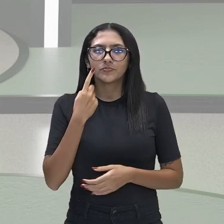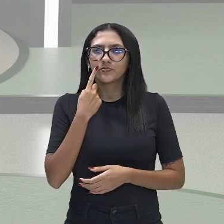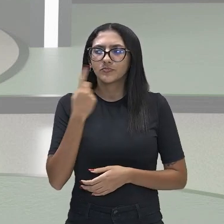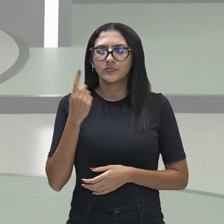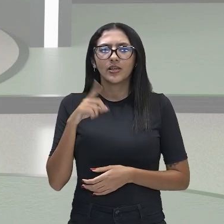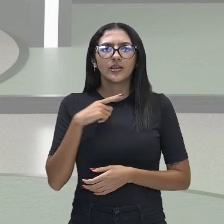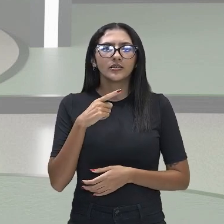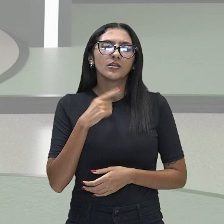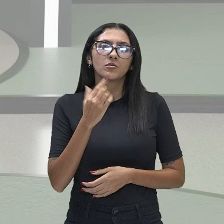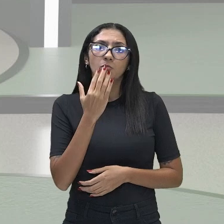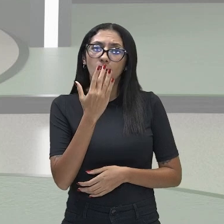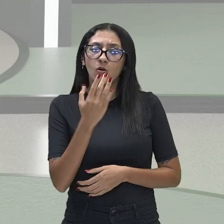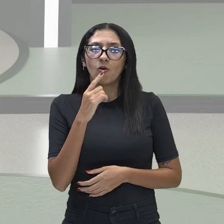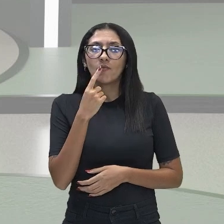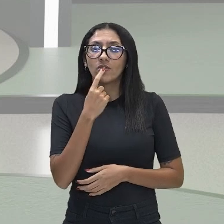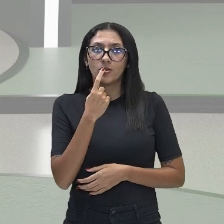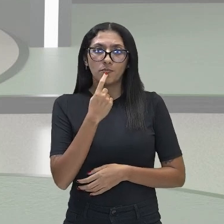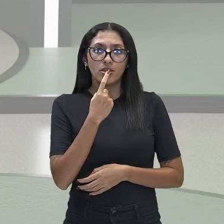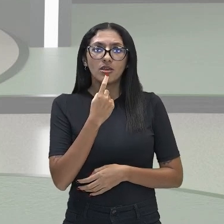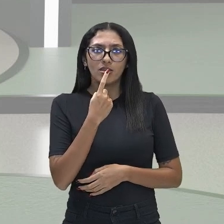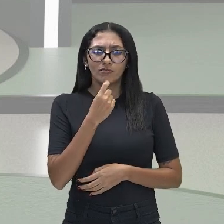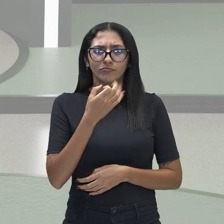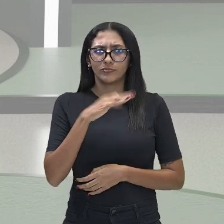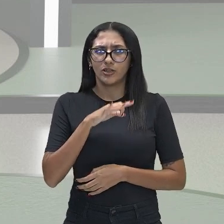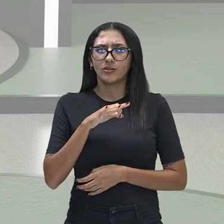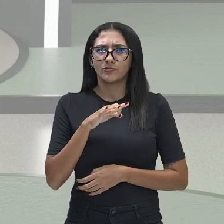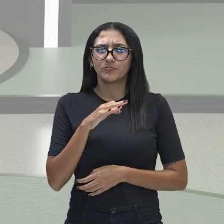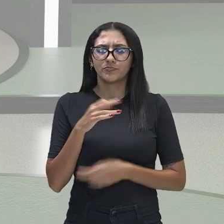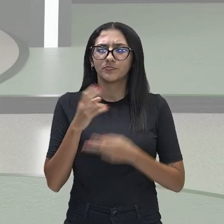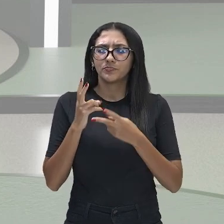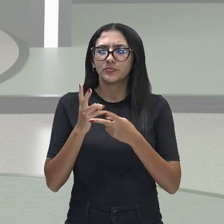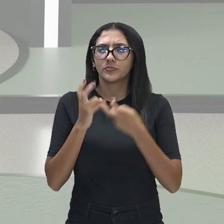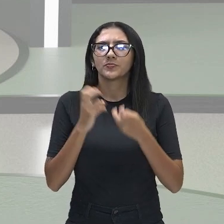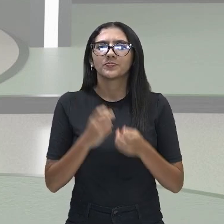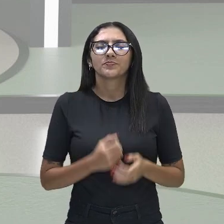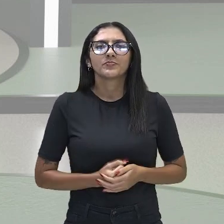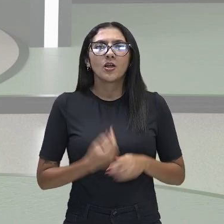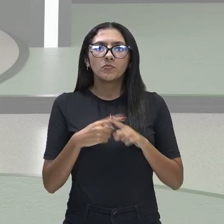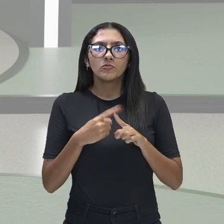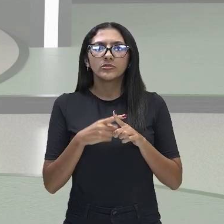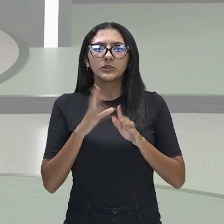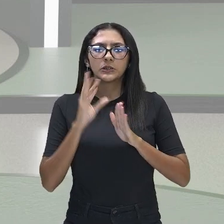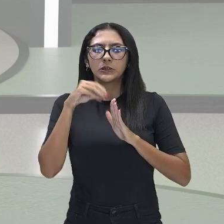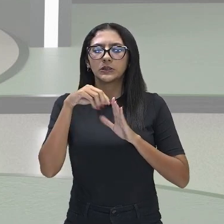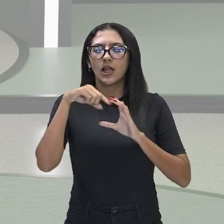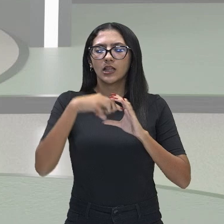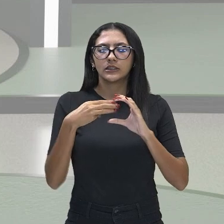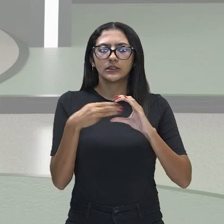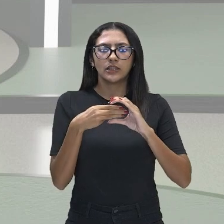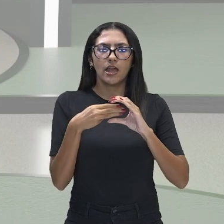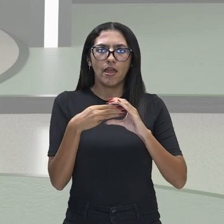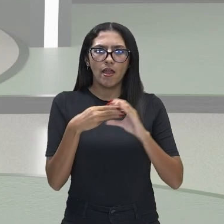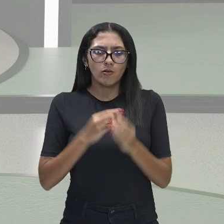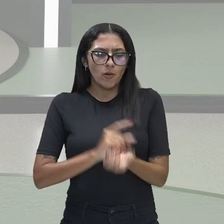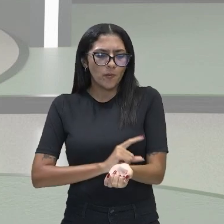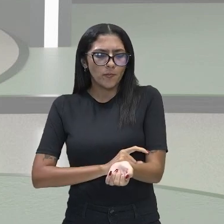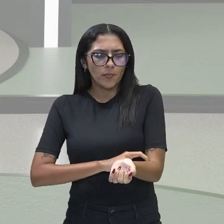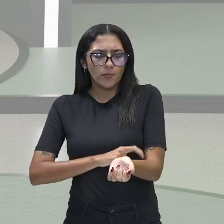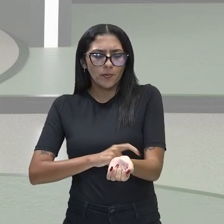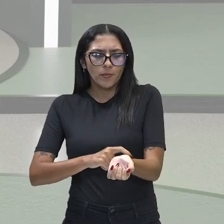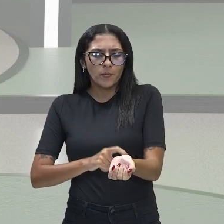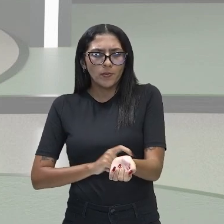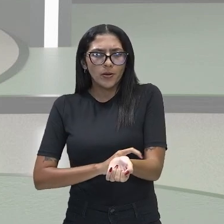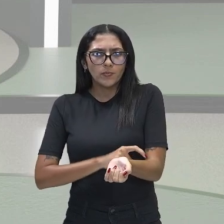uma coloração vermelha, correto? Porque nas células especializadas, nas hemácias, nós vamos ter o